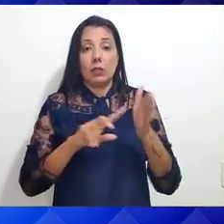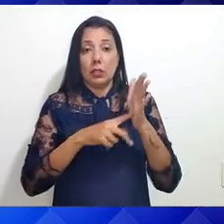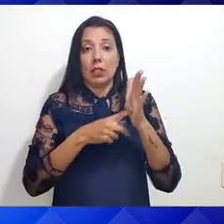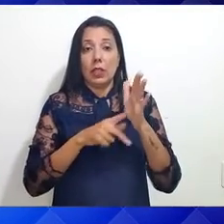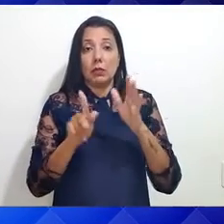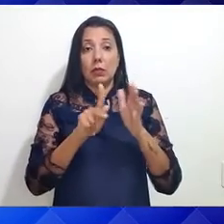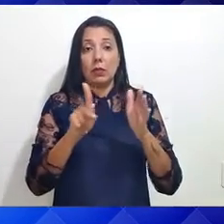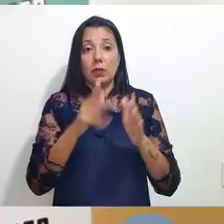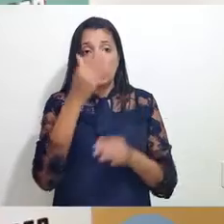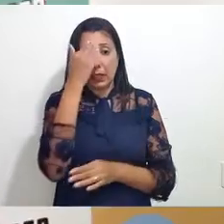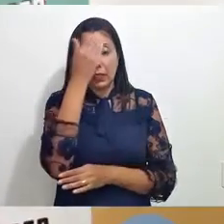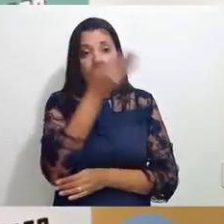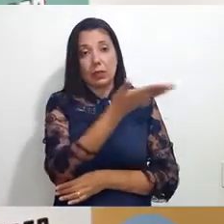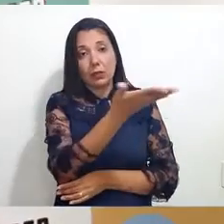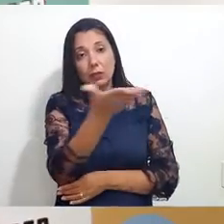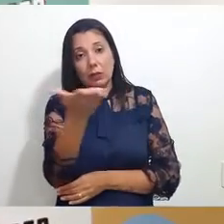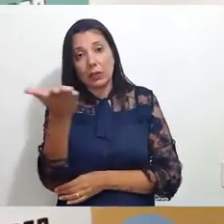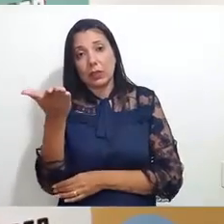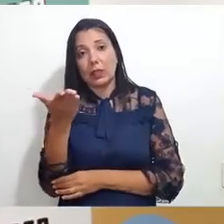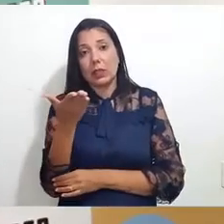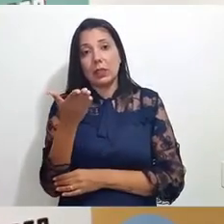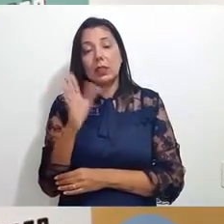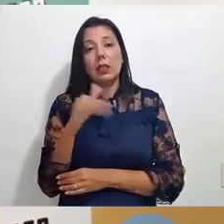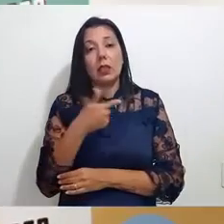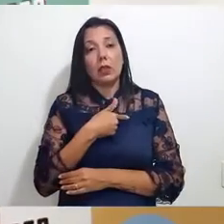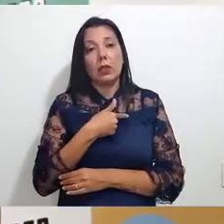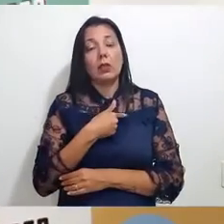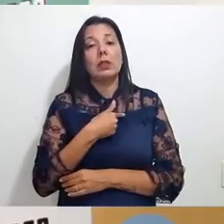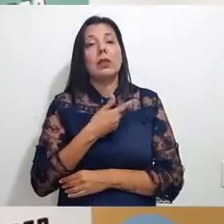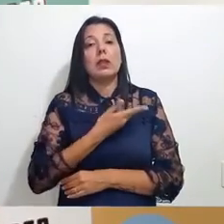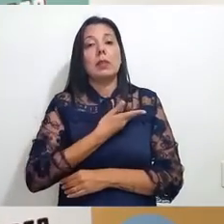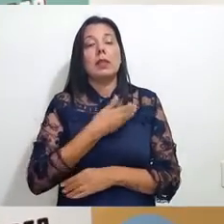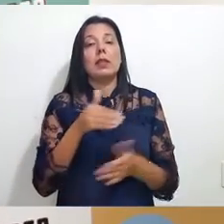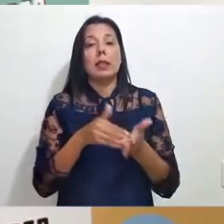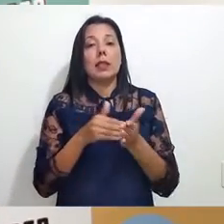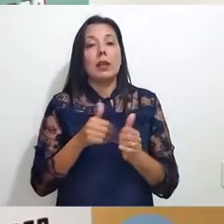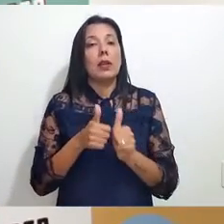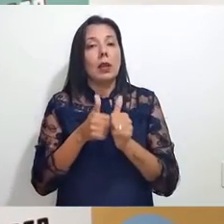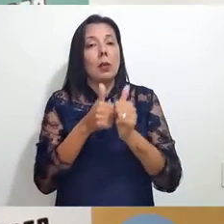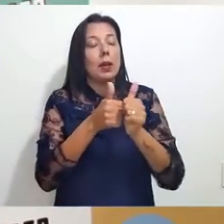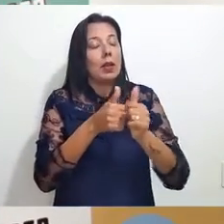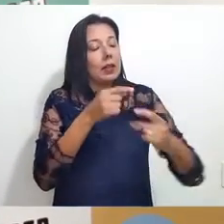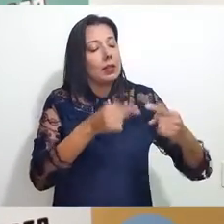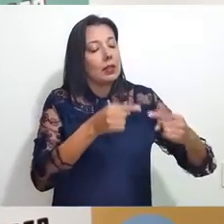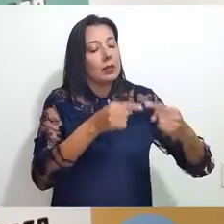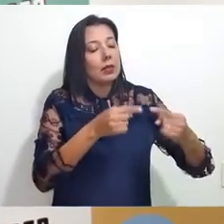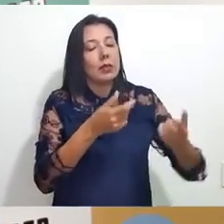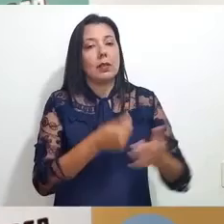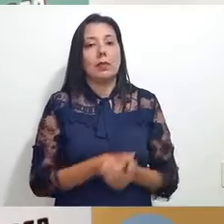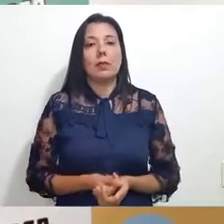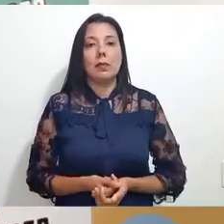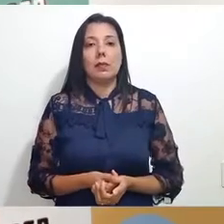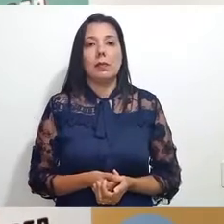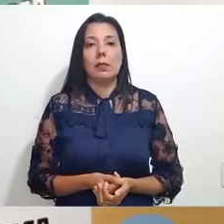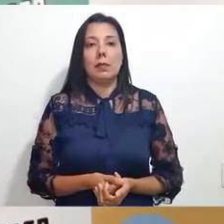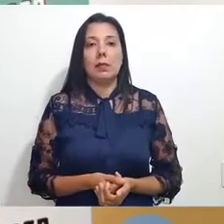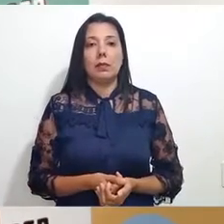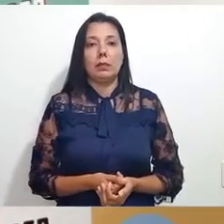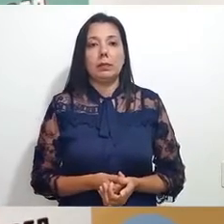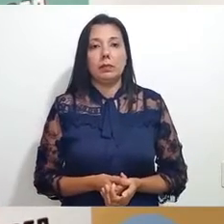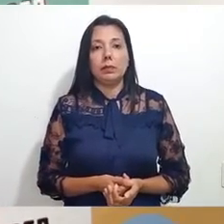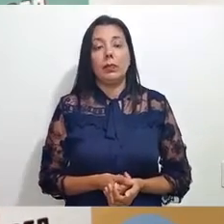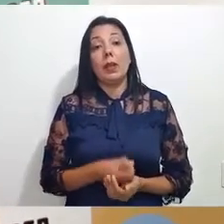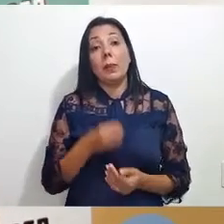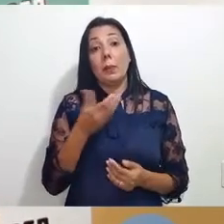redes sociais, na TV, eu agradeço muito a sua audiência e continue aqui na tela da TV Comunitária de Brasília. E termina